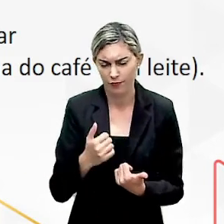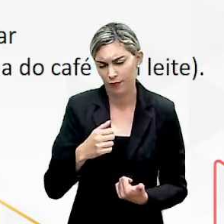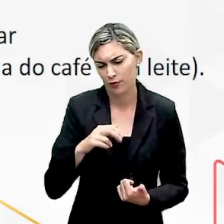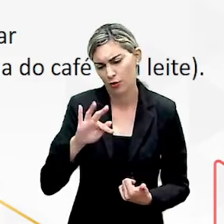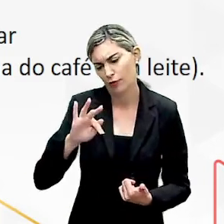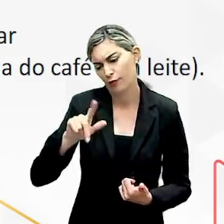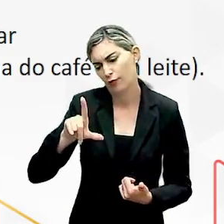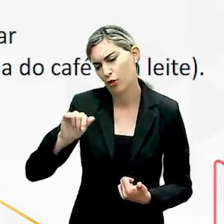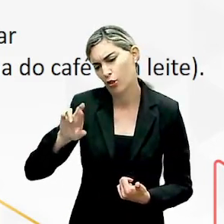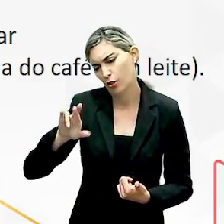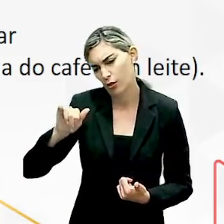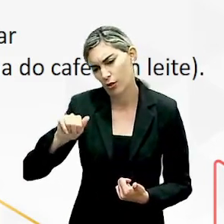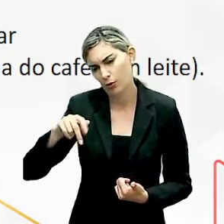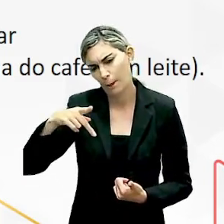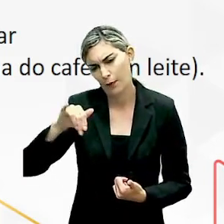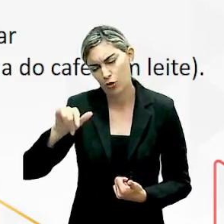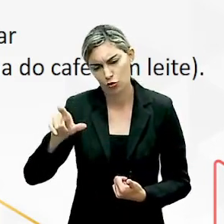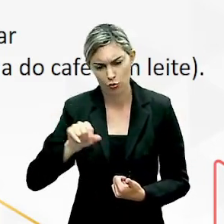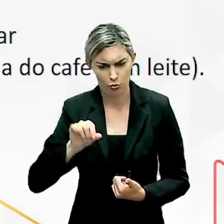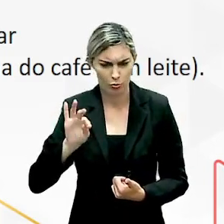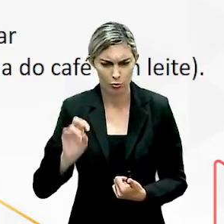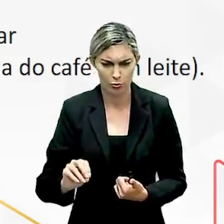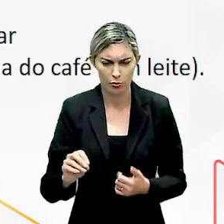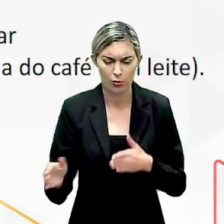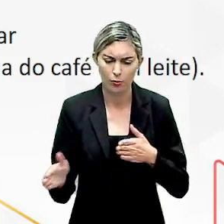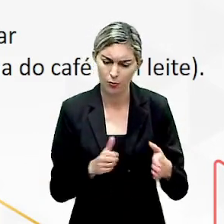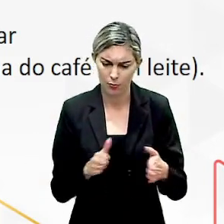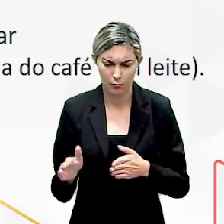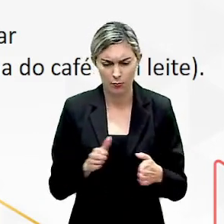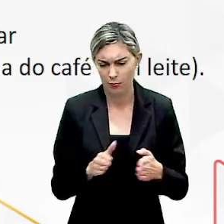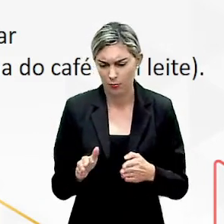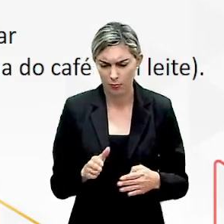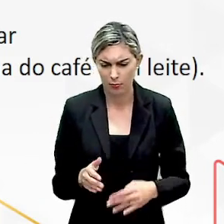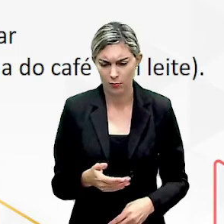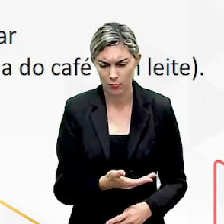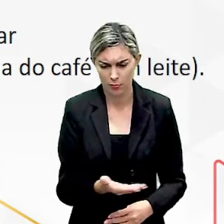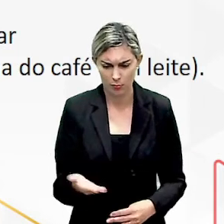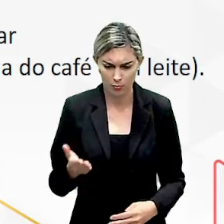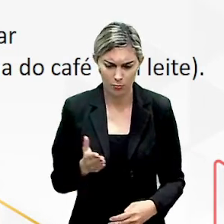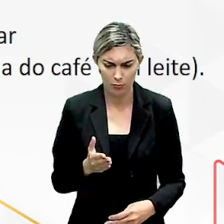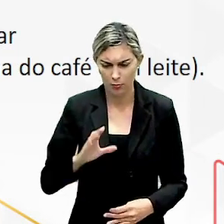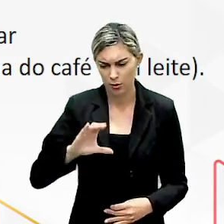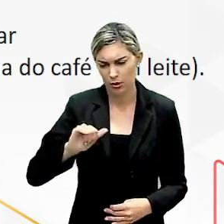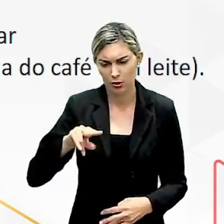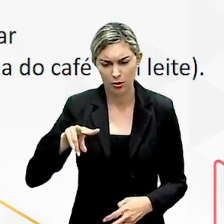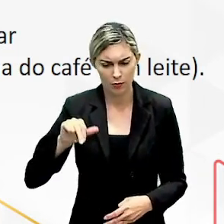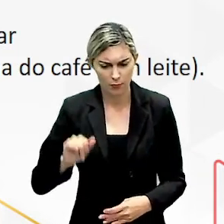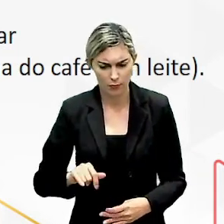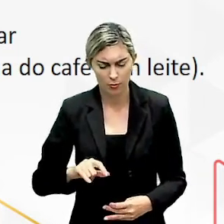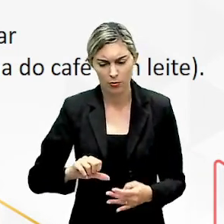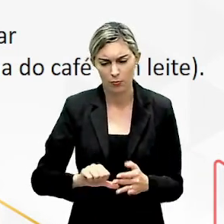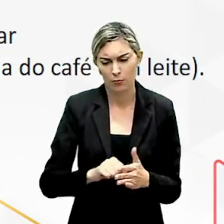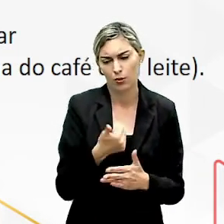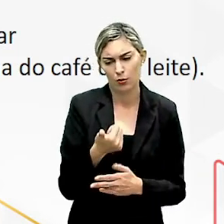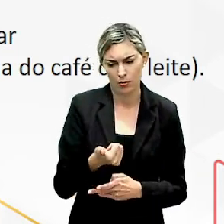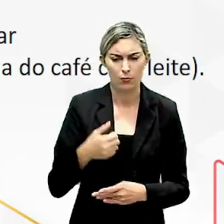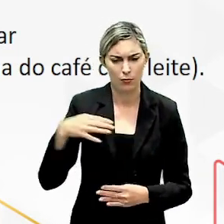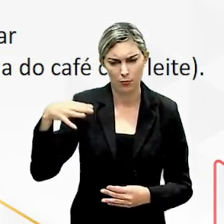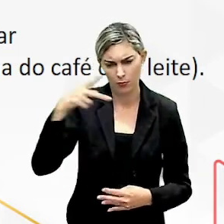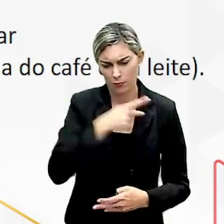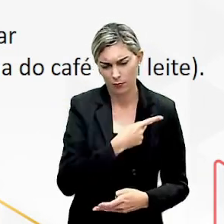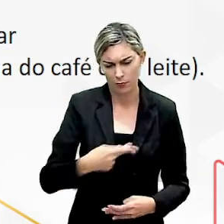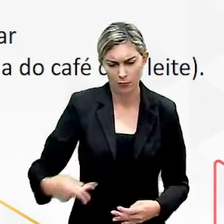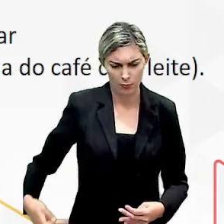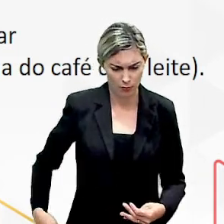Peixoto. Mais tarde, dando início ao período das oligarquias, né, o governo civil, com o primeiro presidente civil sendo esse que está na